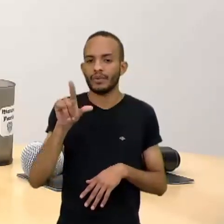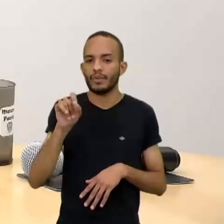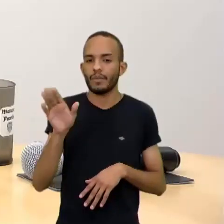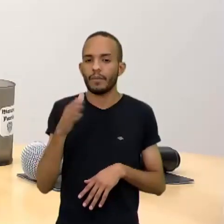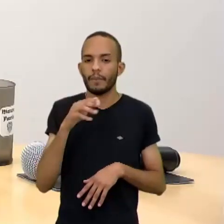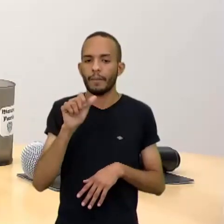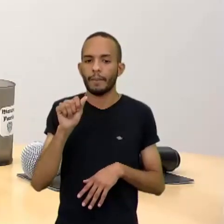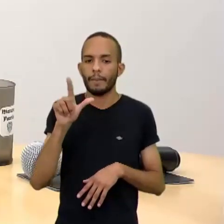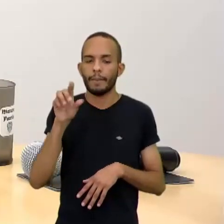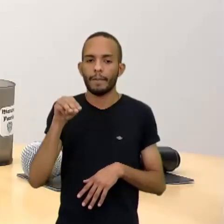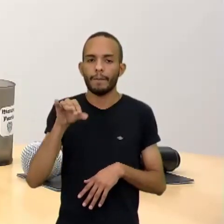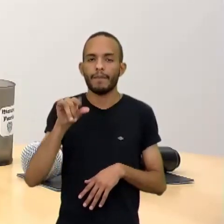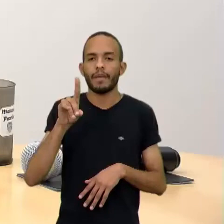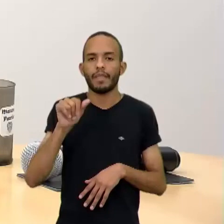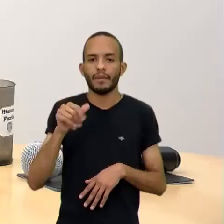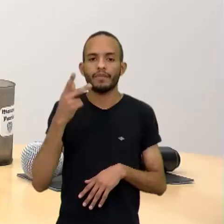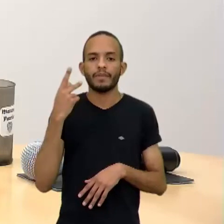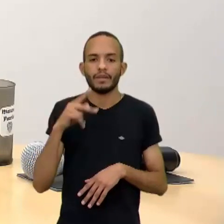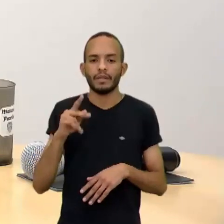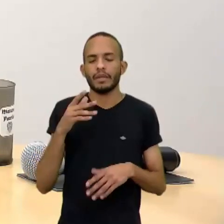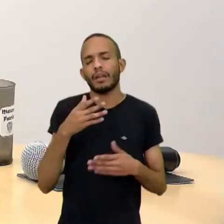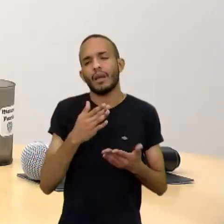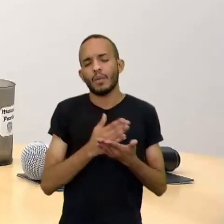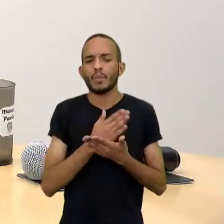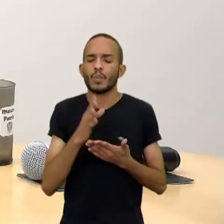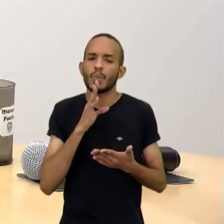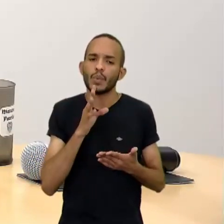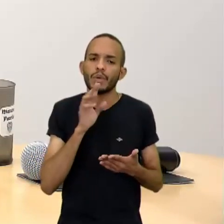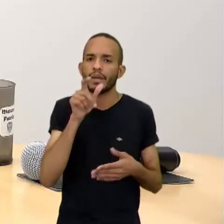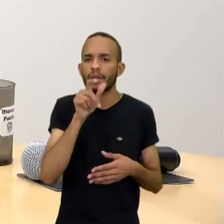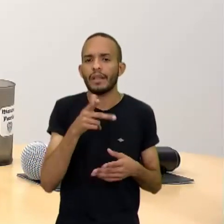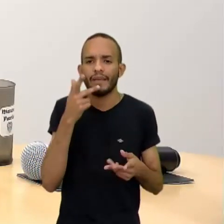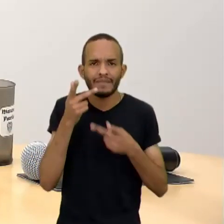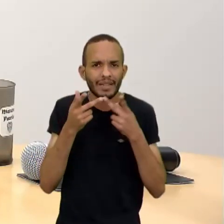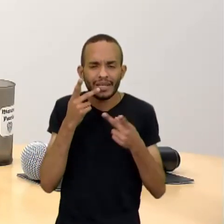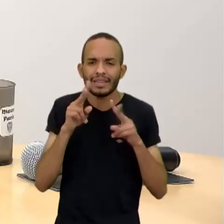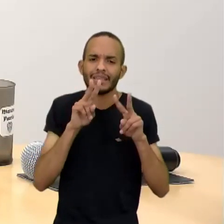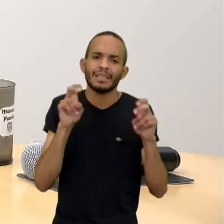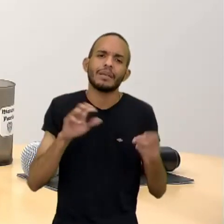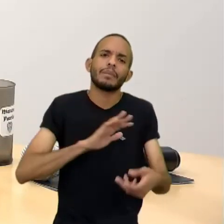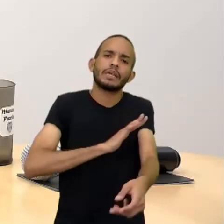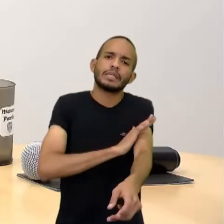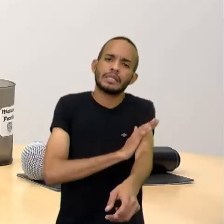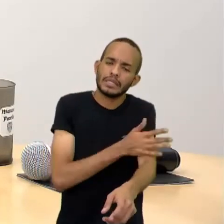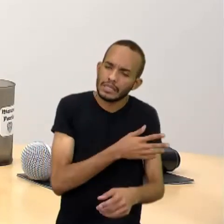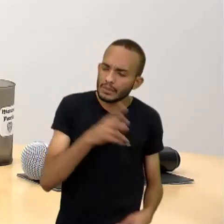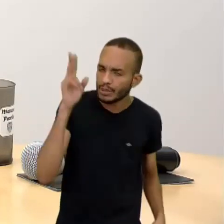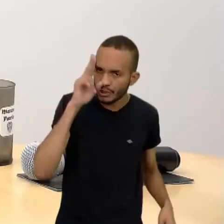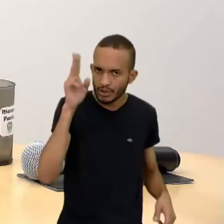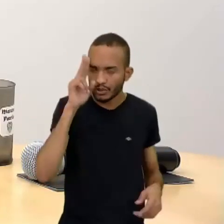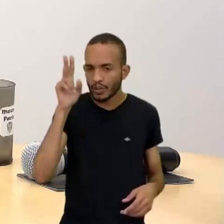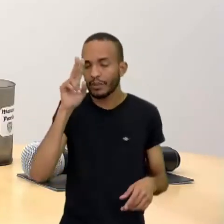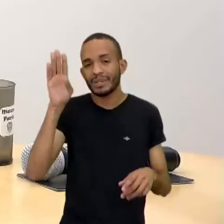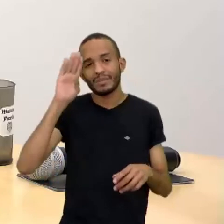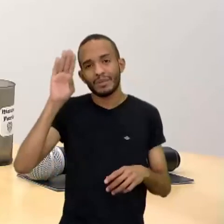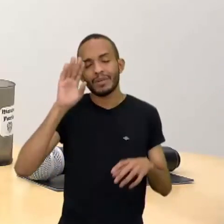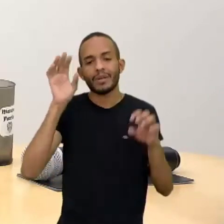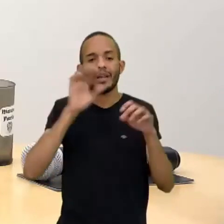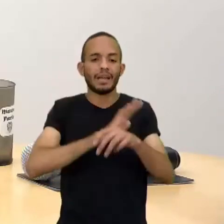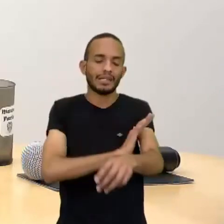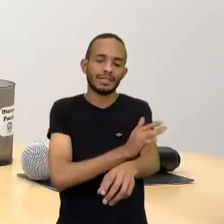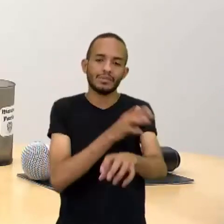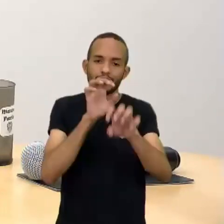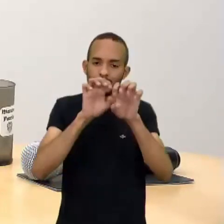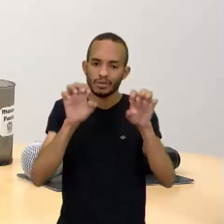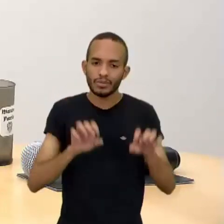conhecer bastante. Ele tem aparecido bastante na mídia, né? É uma pessoa que tem falado muito sobre a questão do racismo estrutural. Tem a